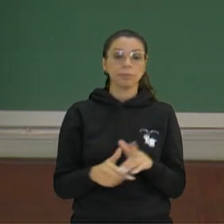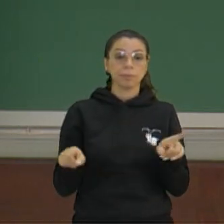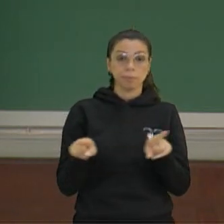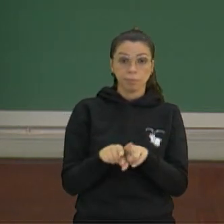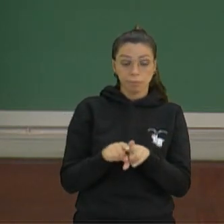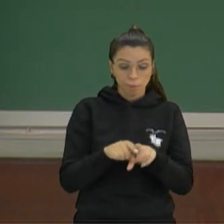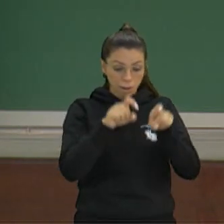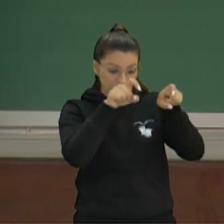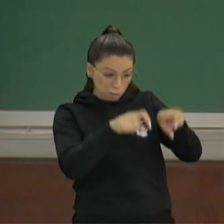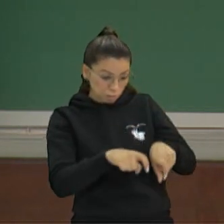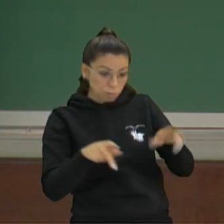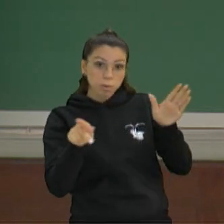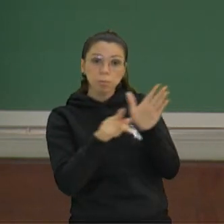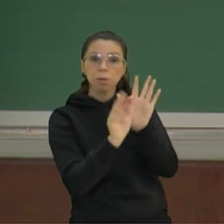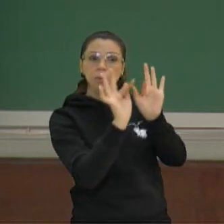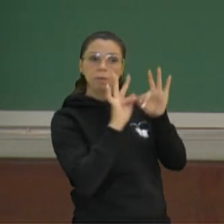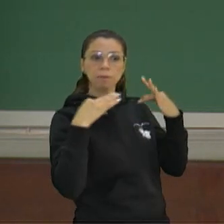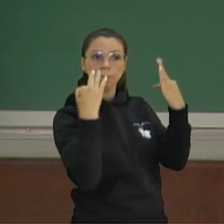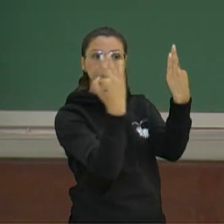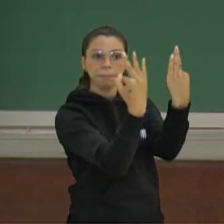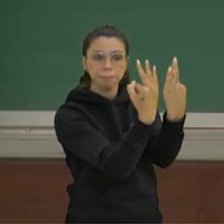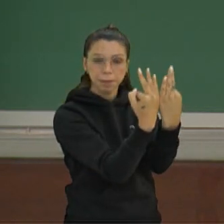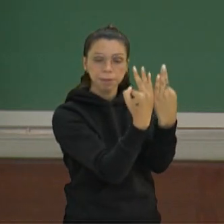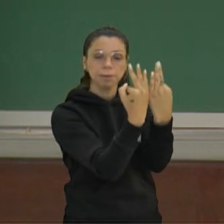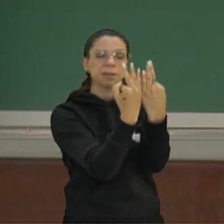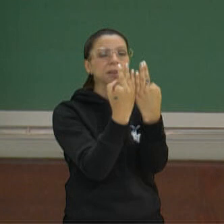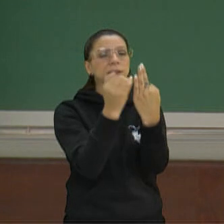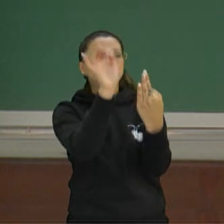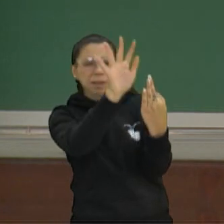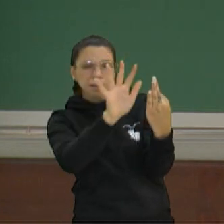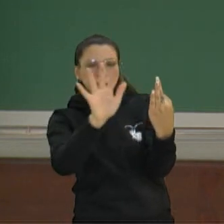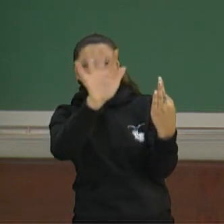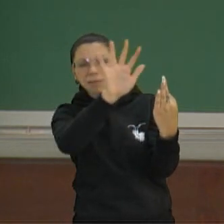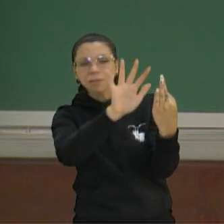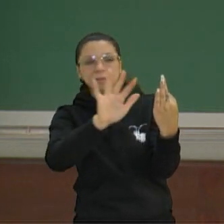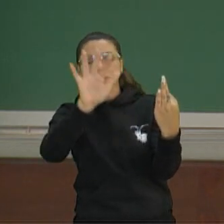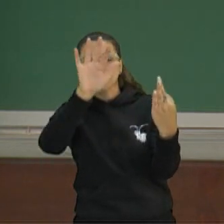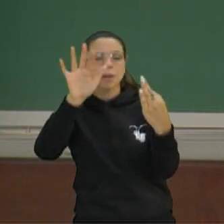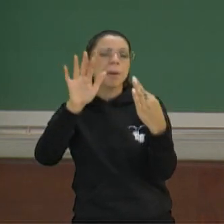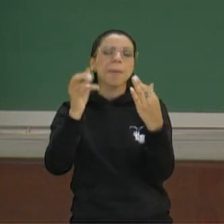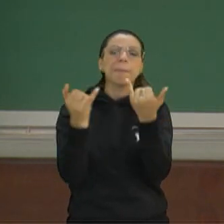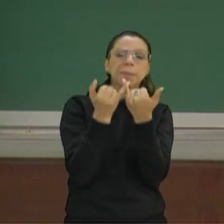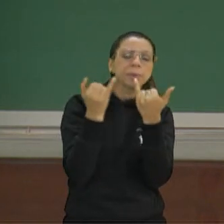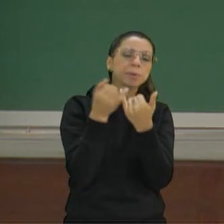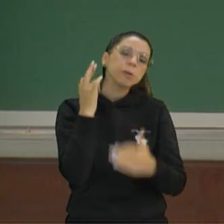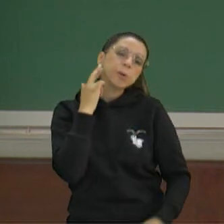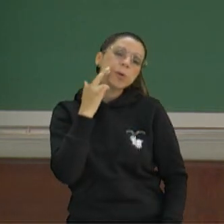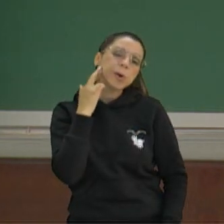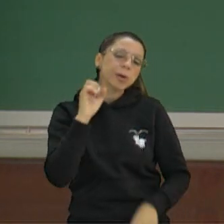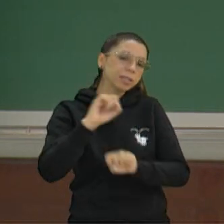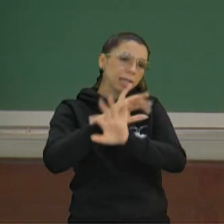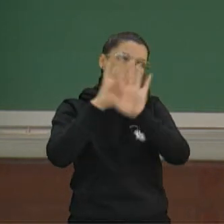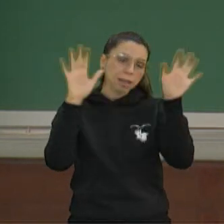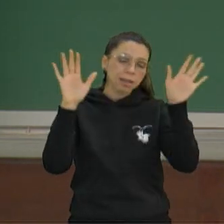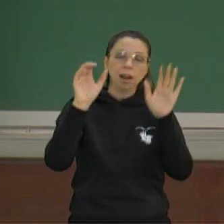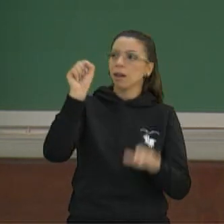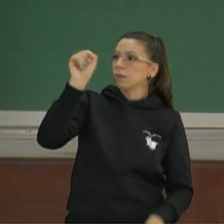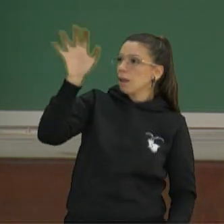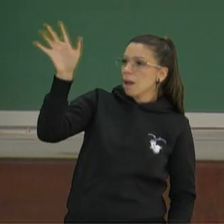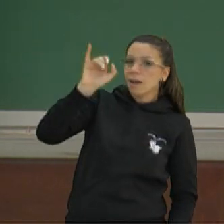agricultura familiar, né? Que é essa cor aqui, um rosa clarinho, toda essa região da